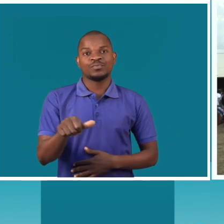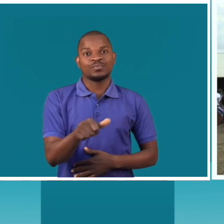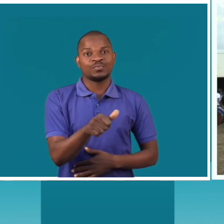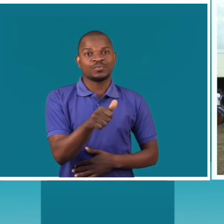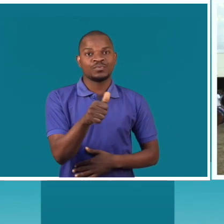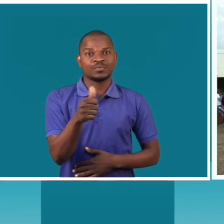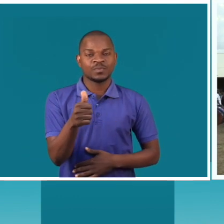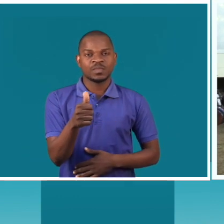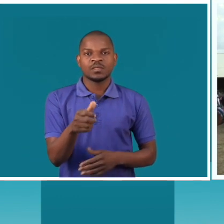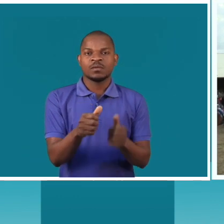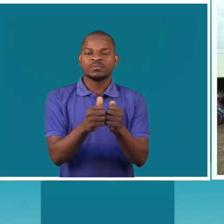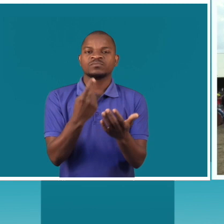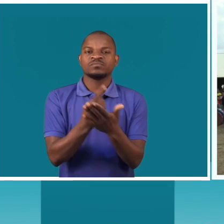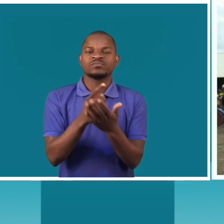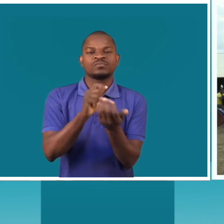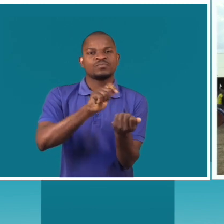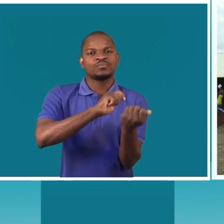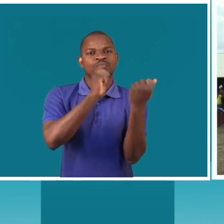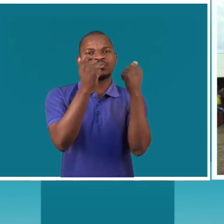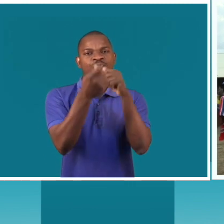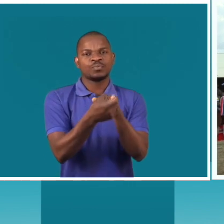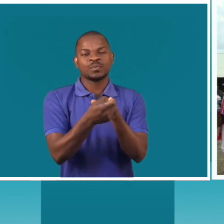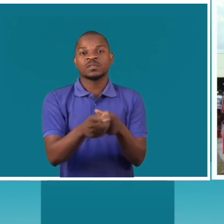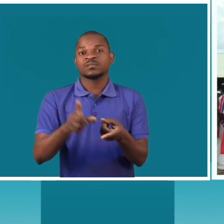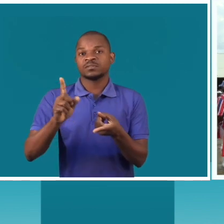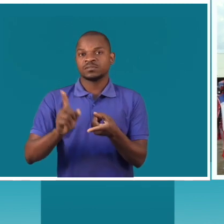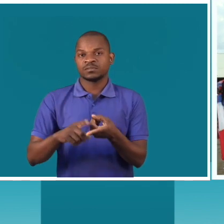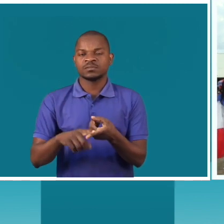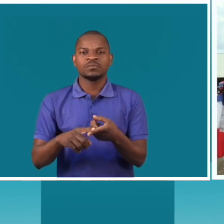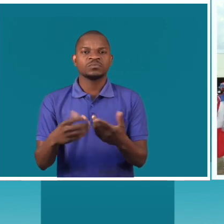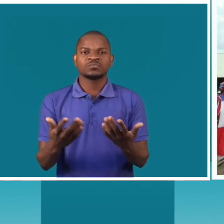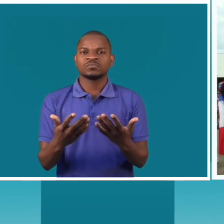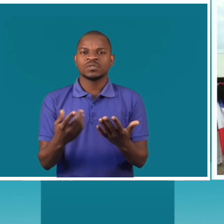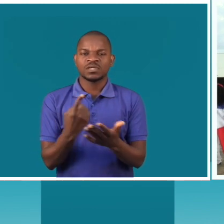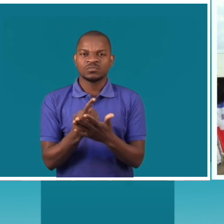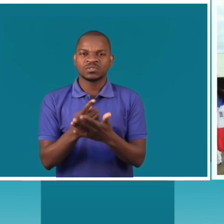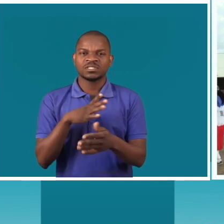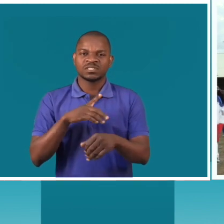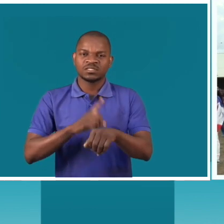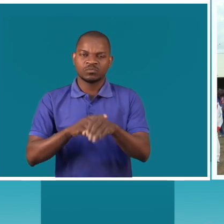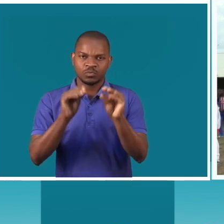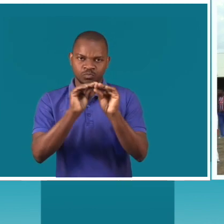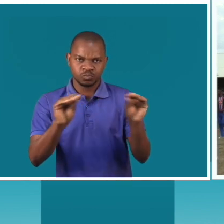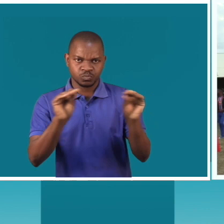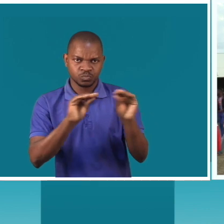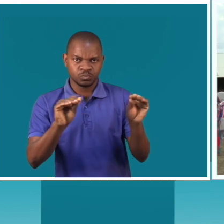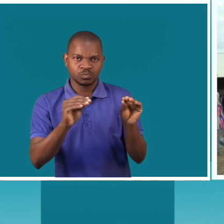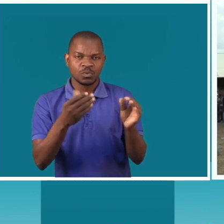treinar que sempre fechou. Agora, há que mudar um pouco isto. Há que dar também lugar à